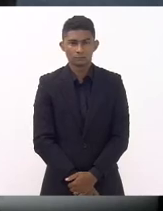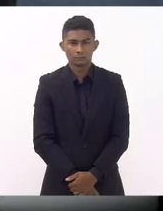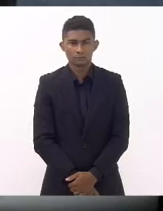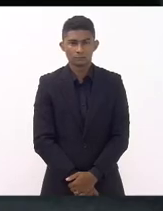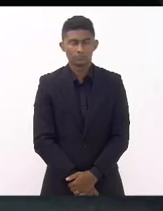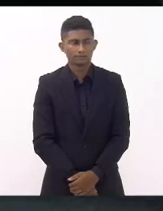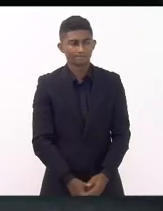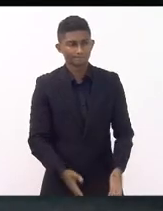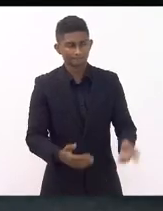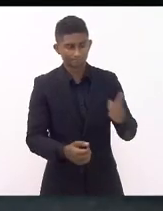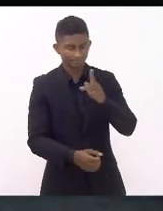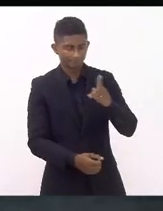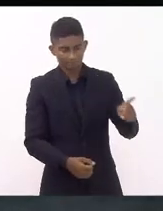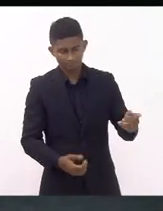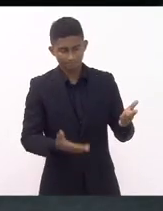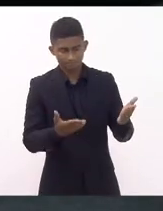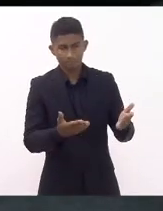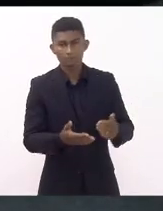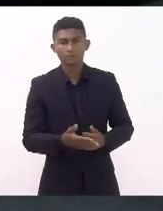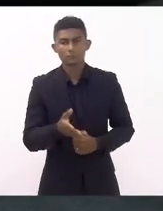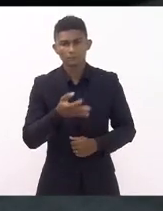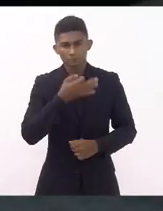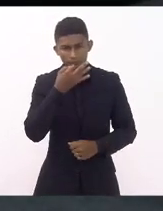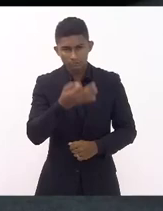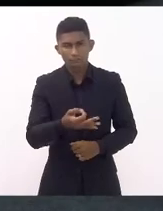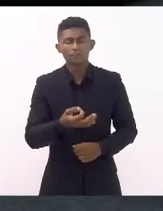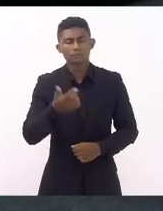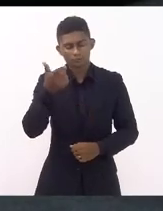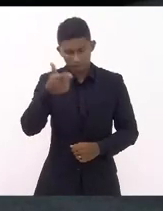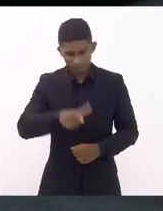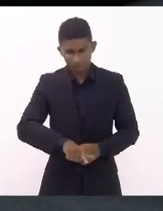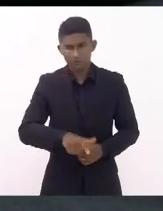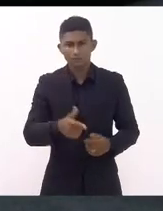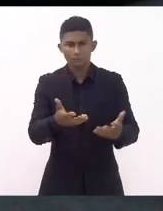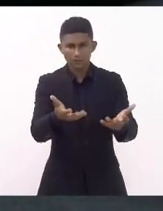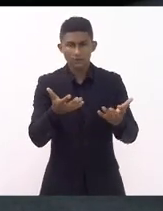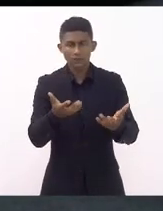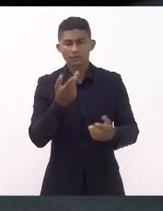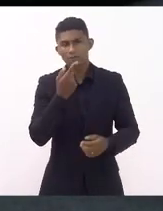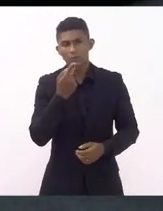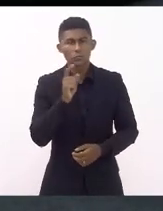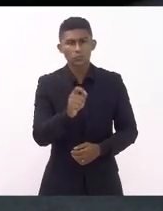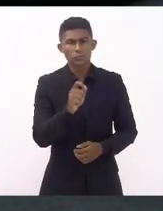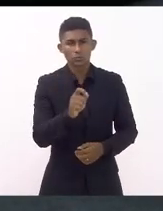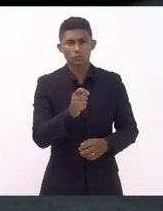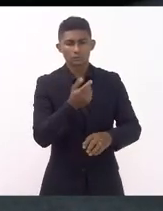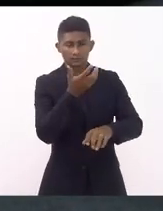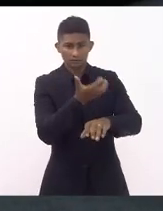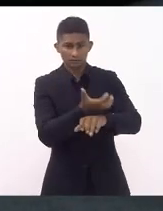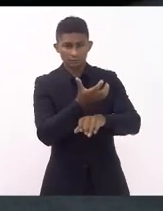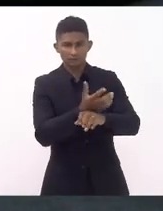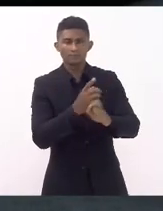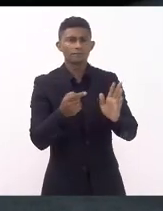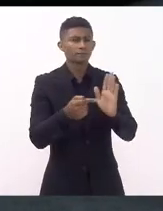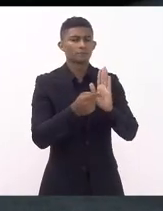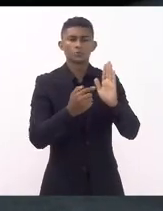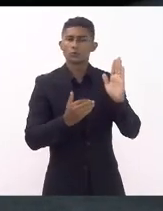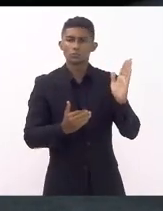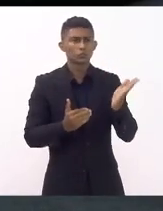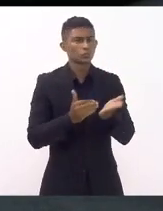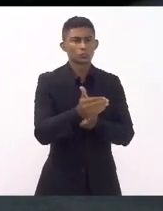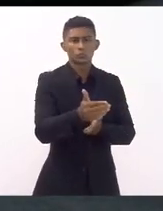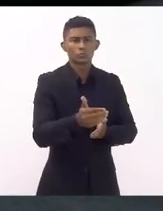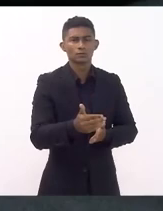Senhor presidente, o parecer, eu só queria mais uma vez dizer que essa matéria nasce